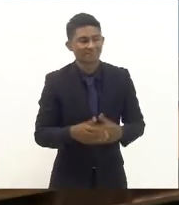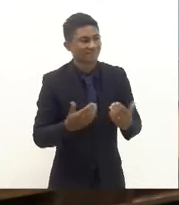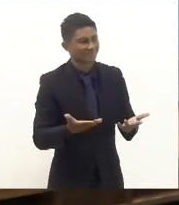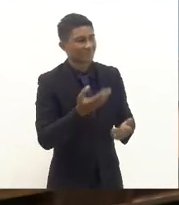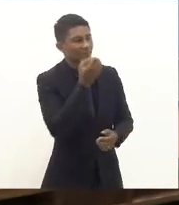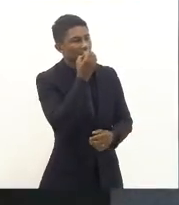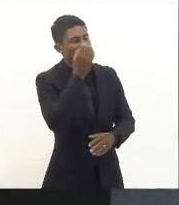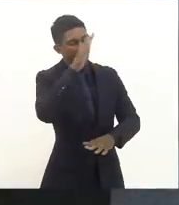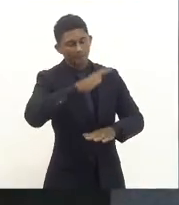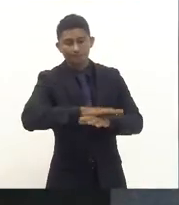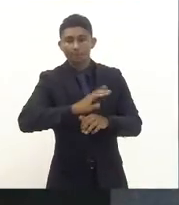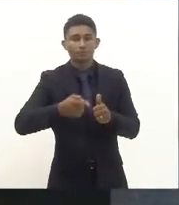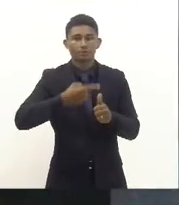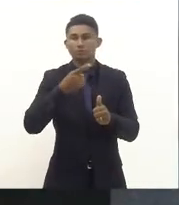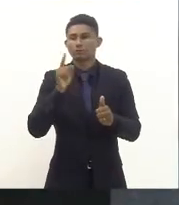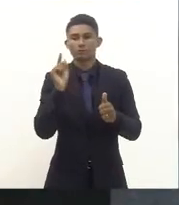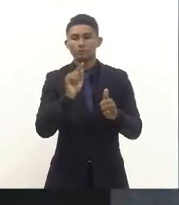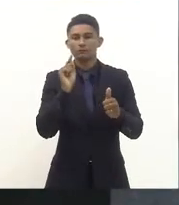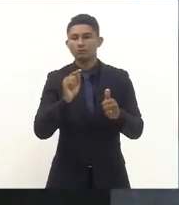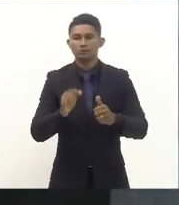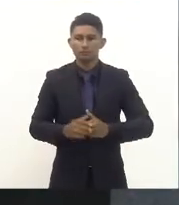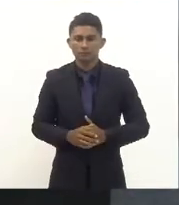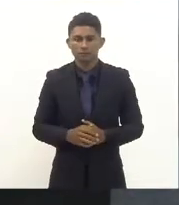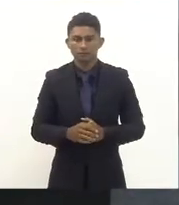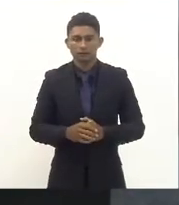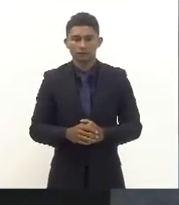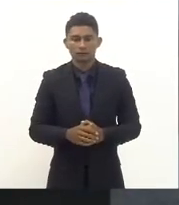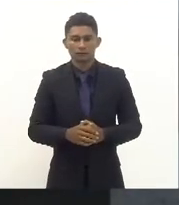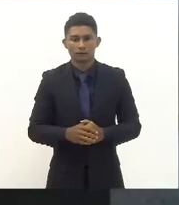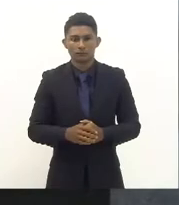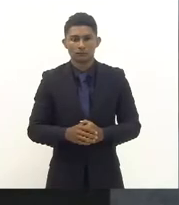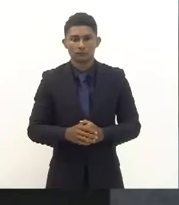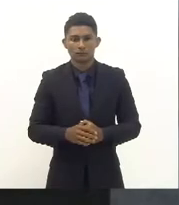tia Ju boa tarde primeiro gostaria de um